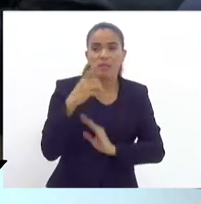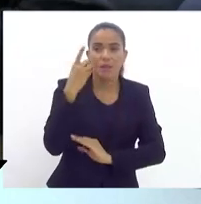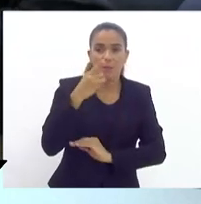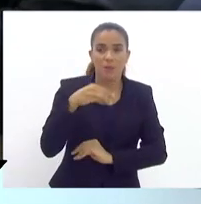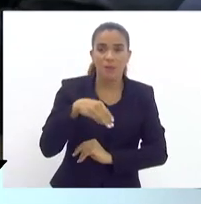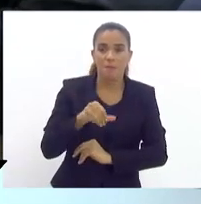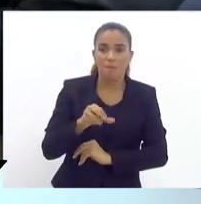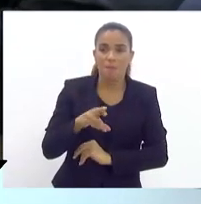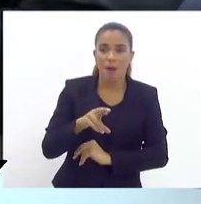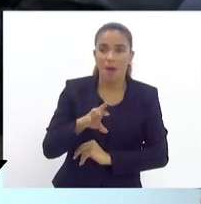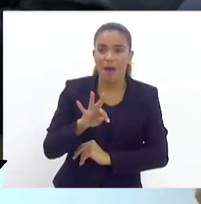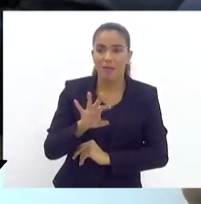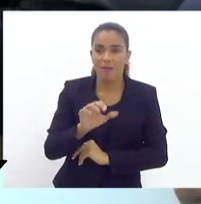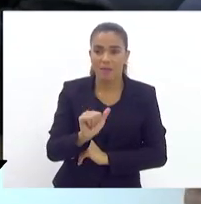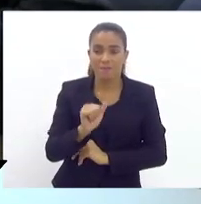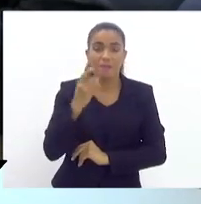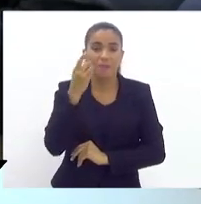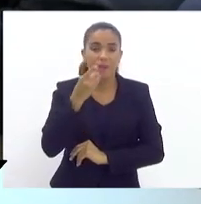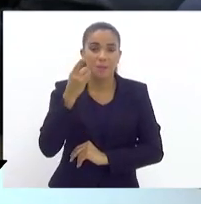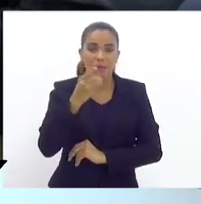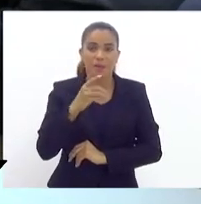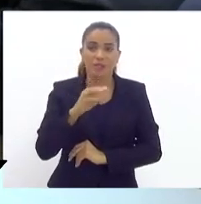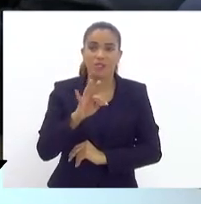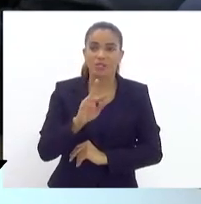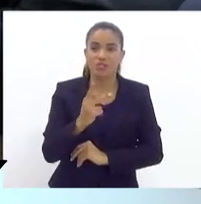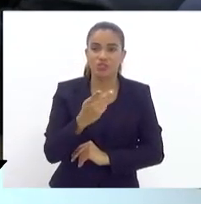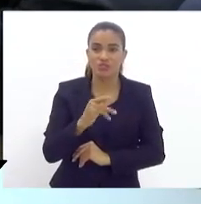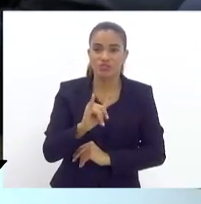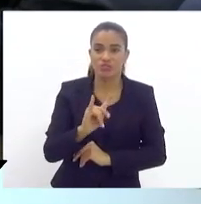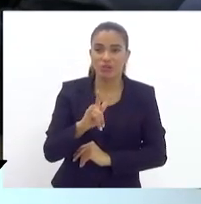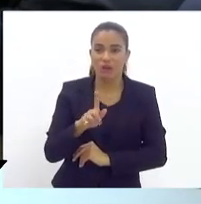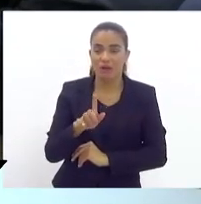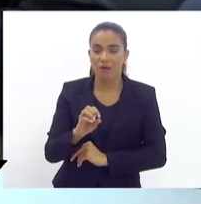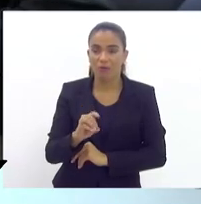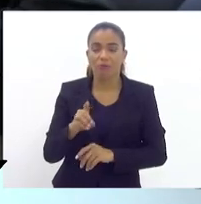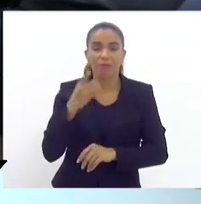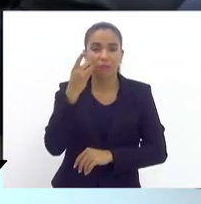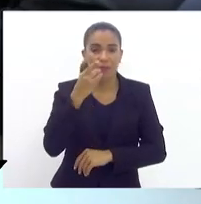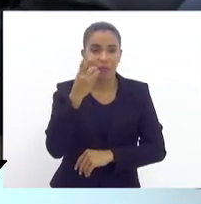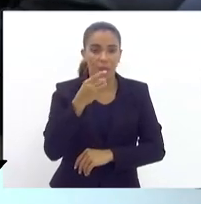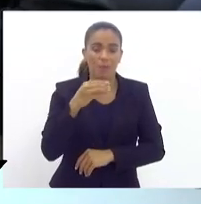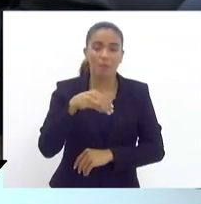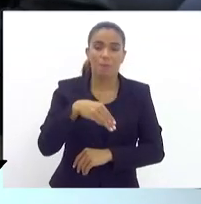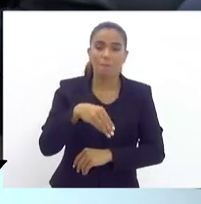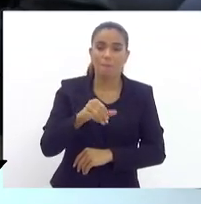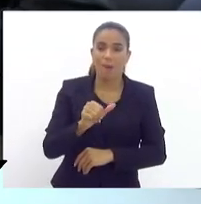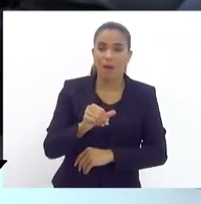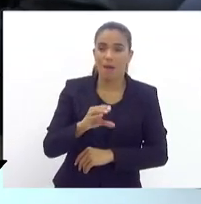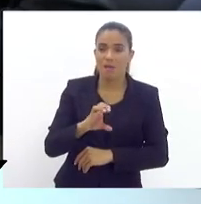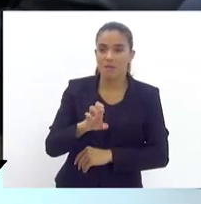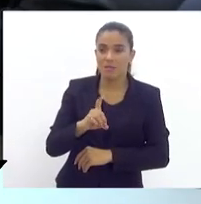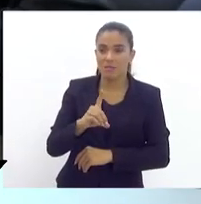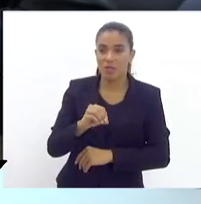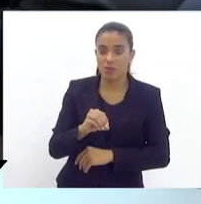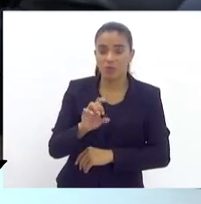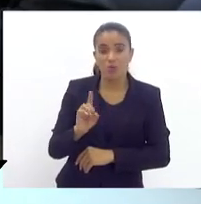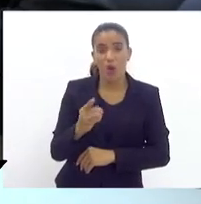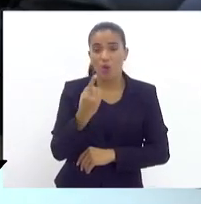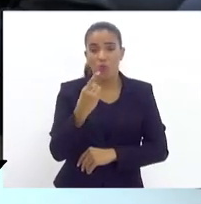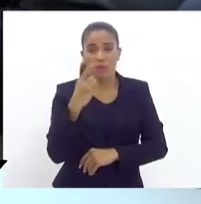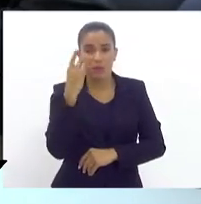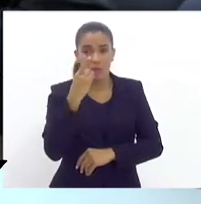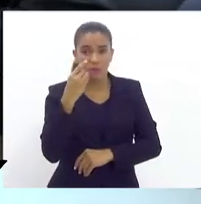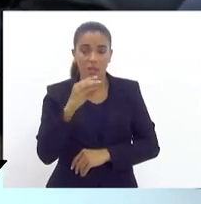nosso vice-governador, deputado Thiago Pampolha, e o deputado Carlos Macedo, apenas o deputado